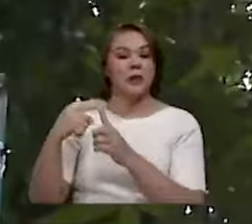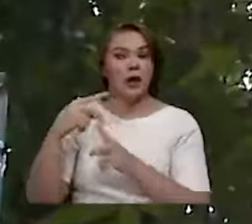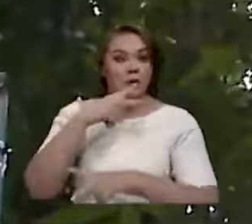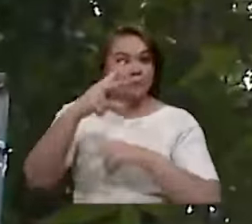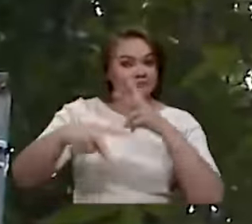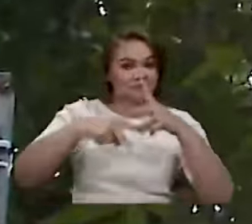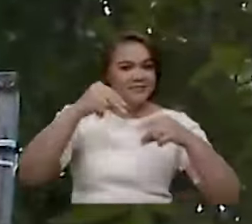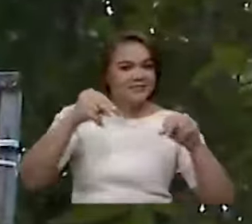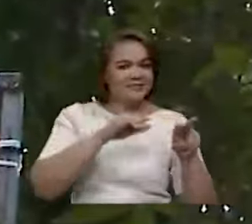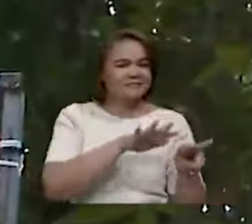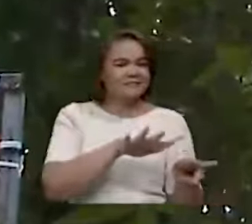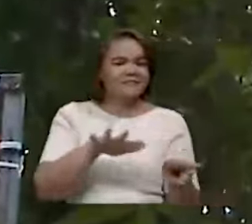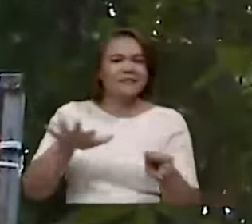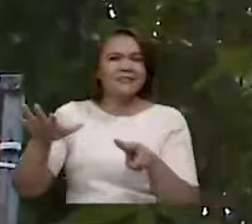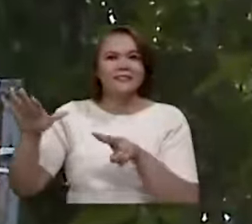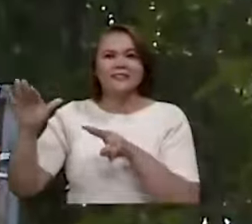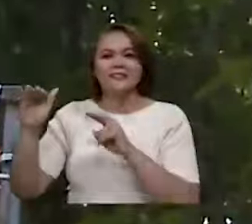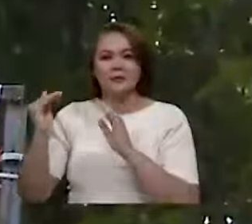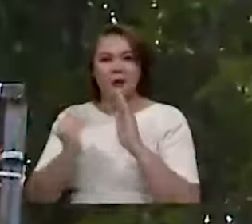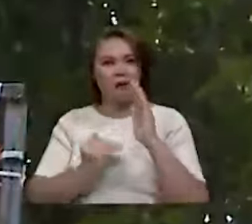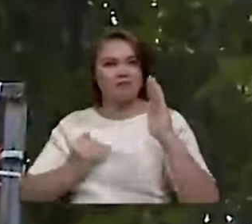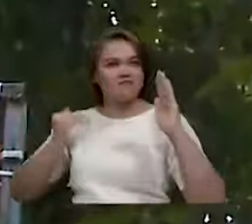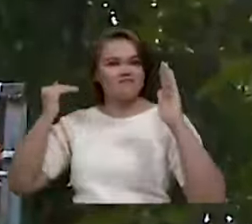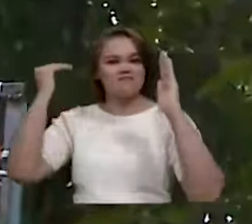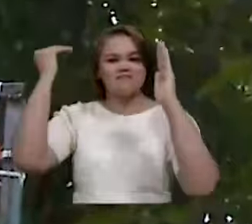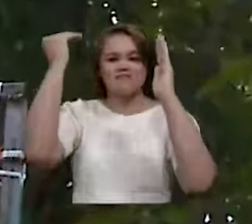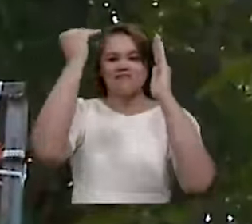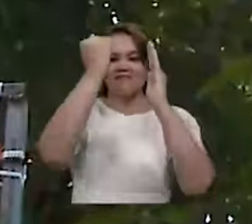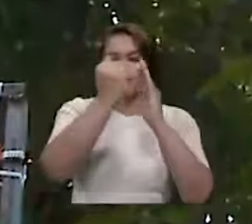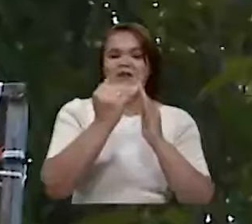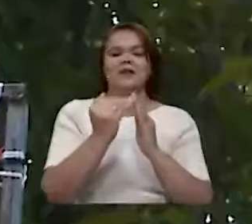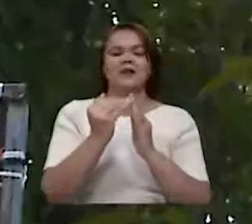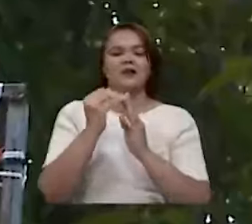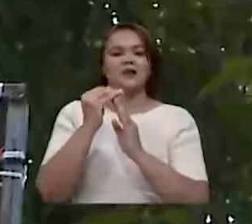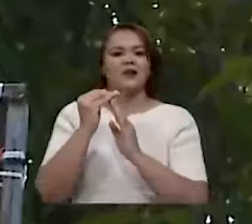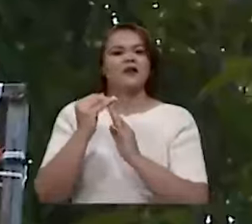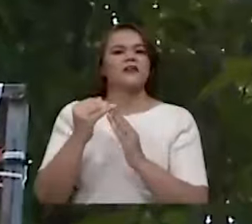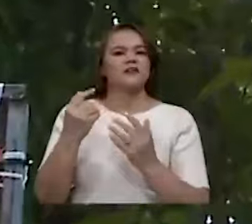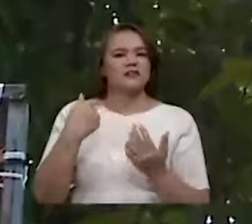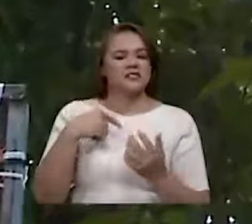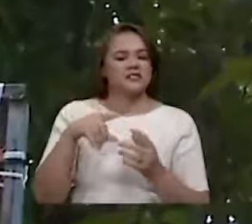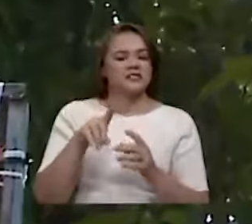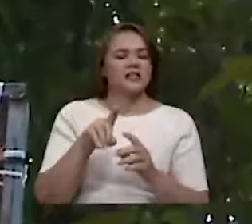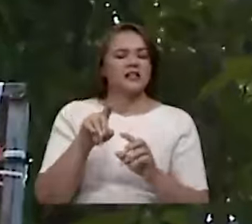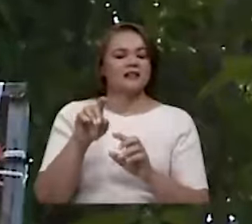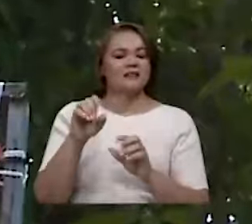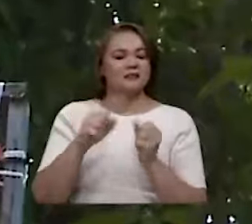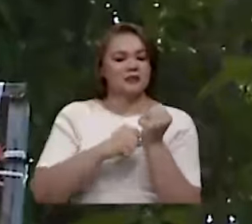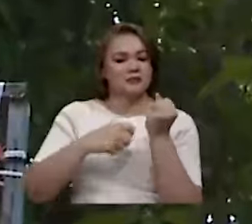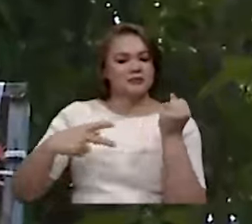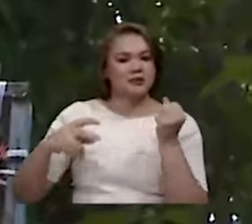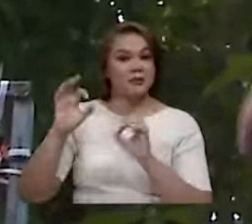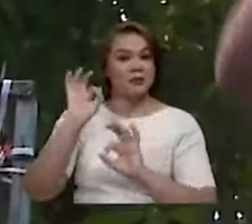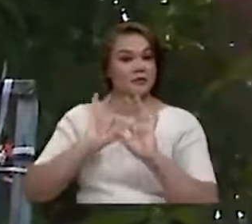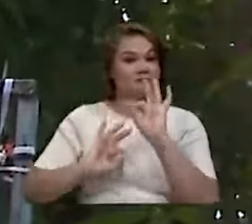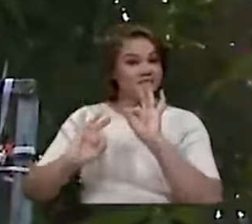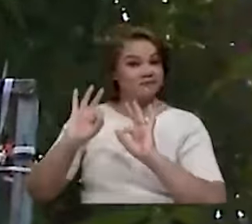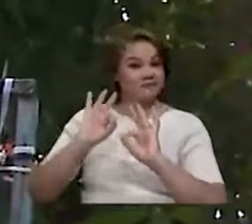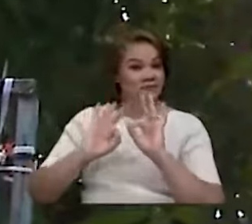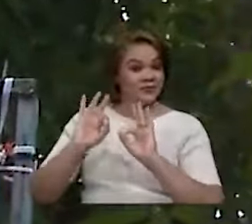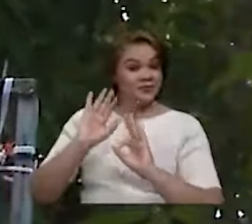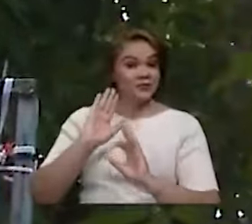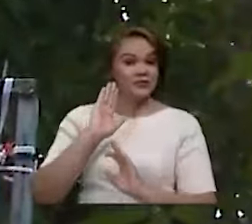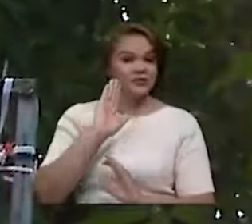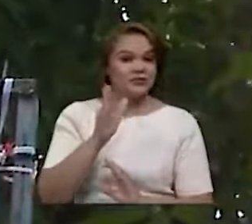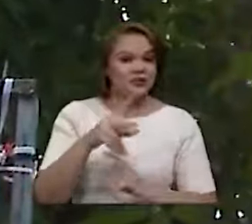desta semana, meu povo. Se prepare, porque o Caju Cap preparou realmente aquela premiação que vai você ficar